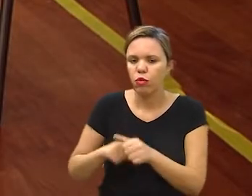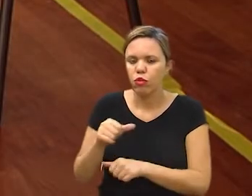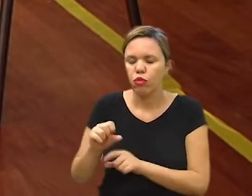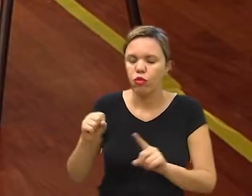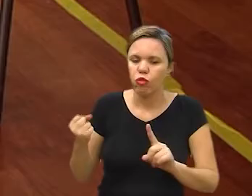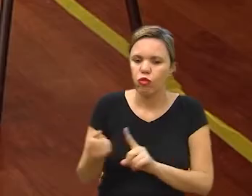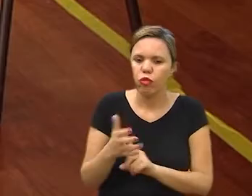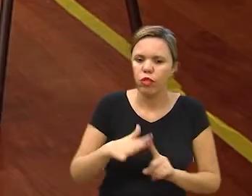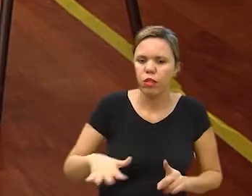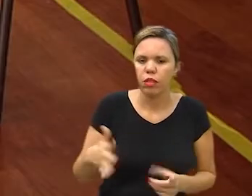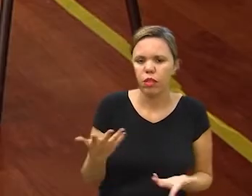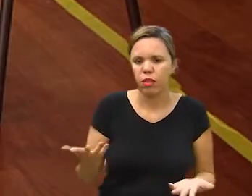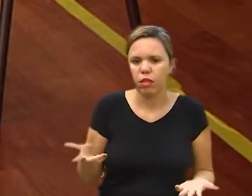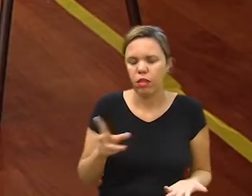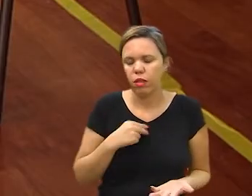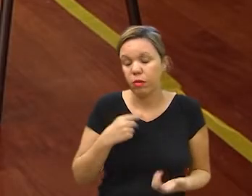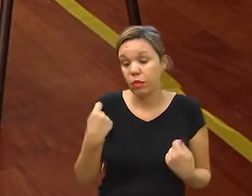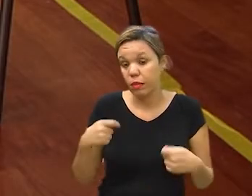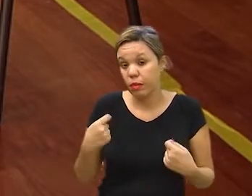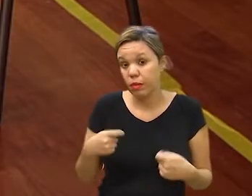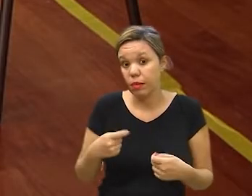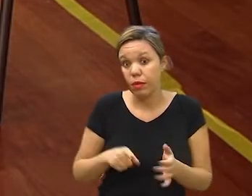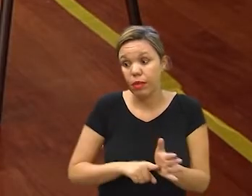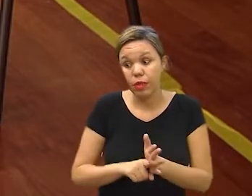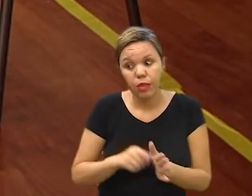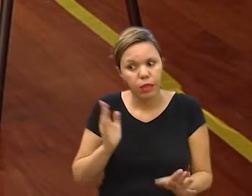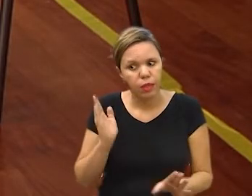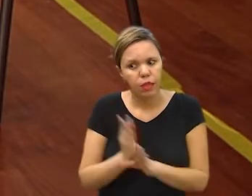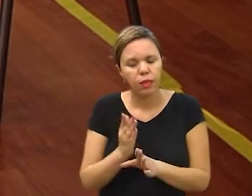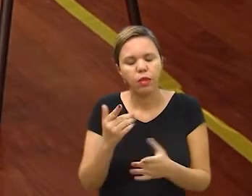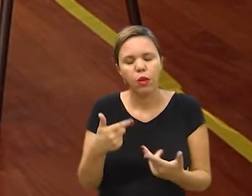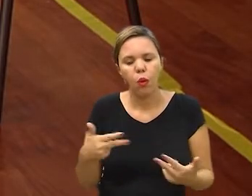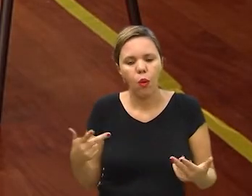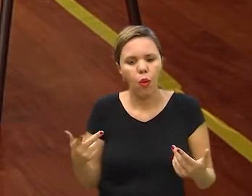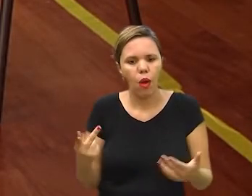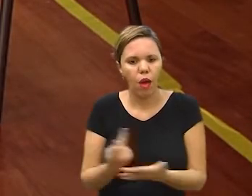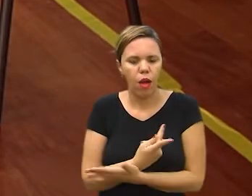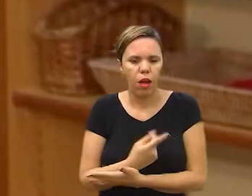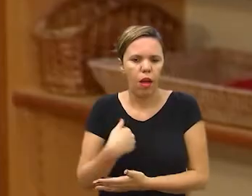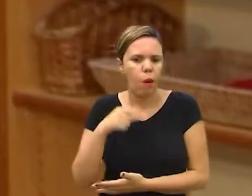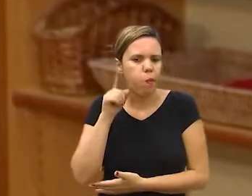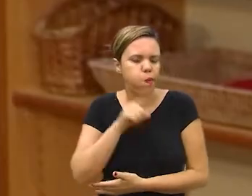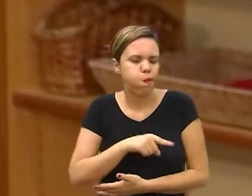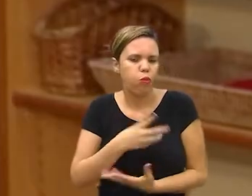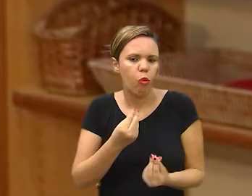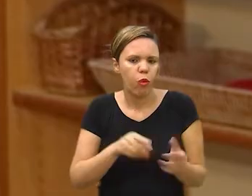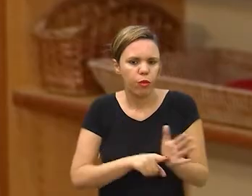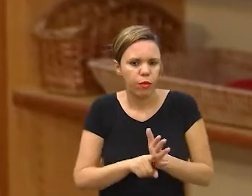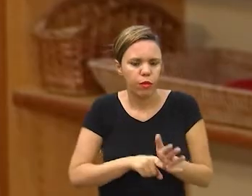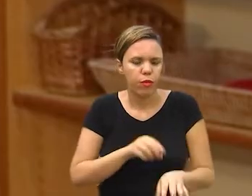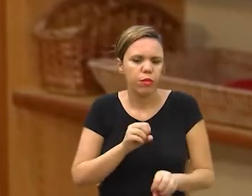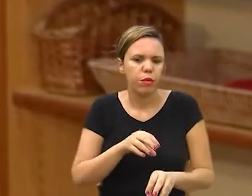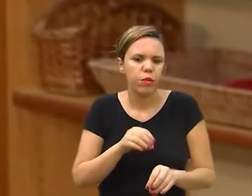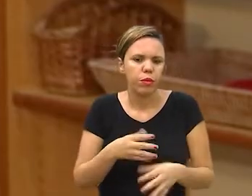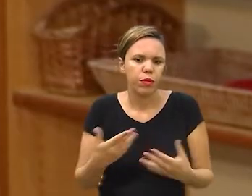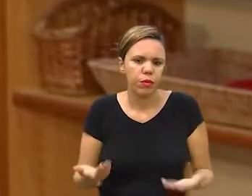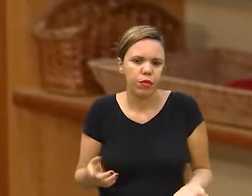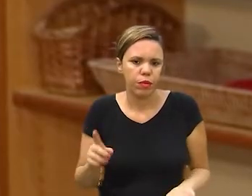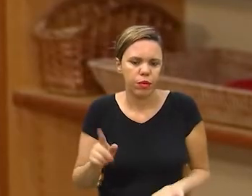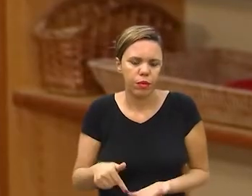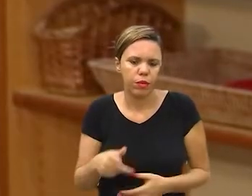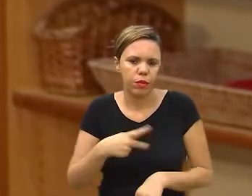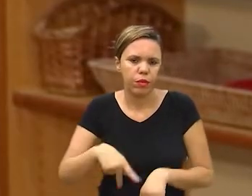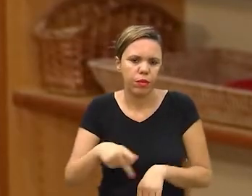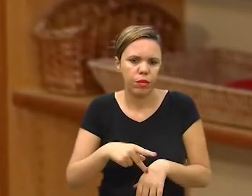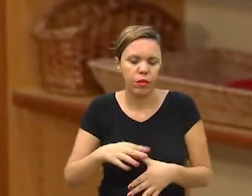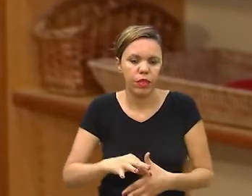né? Exato, e ela falou assim, eu preciso buscar... Encontrar uma falha. Nos Estados Unidos existem muitas pesquisas na educação, né? Ele é um